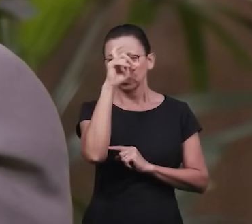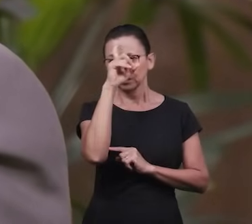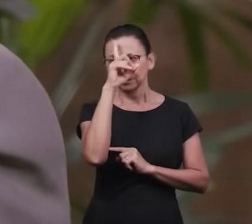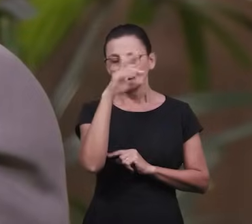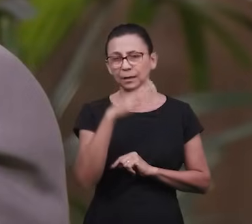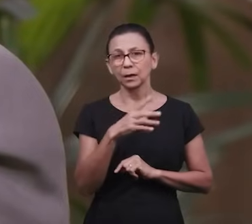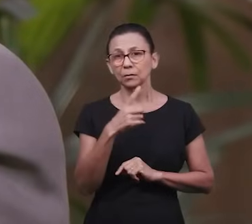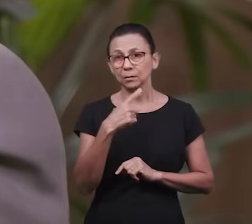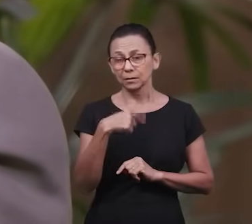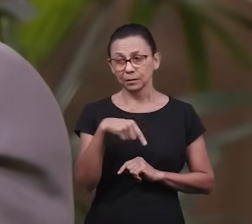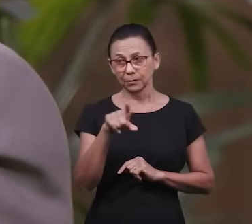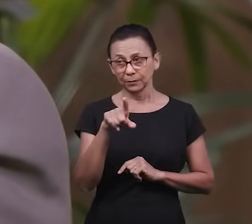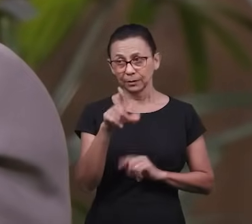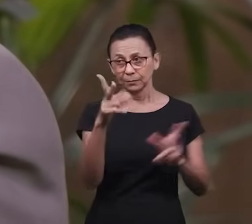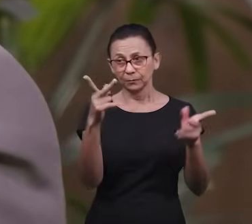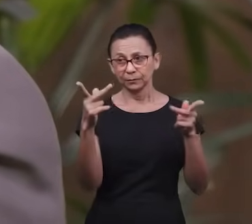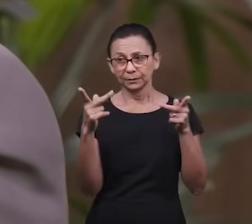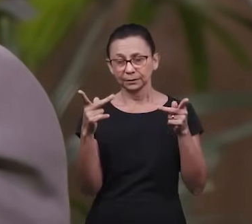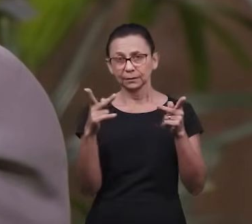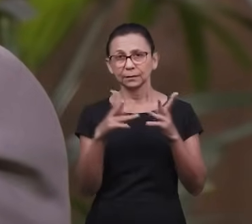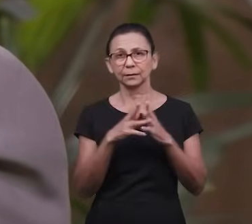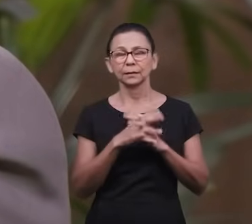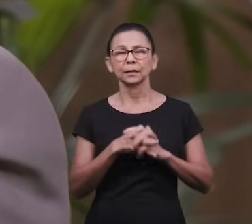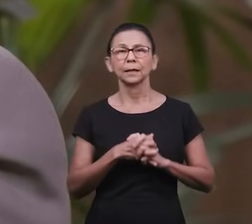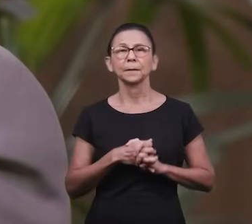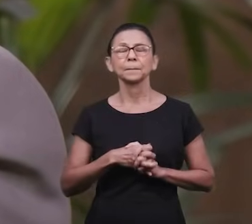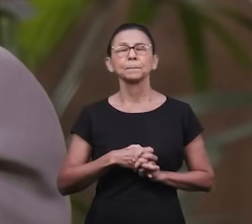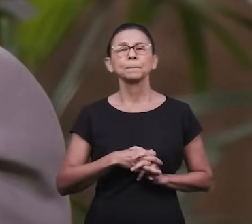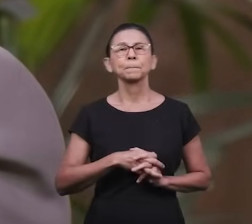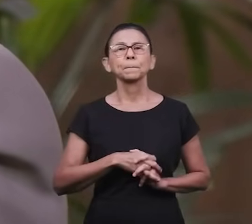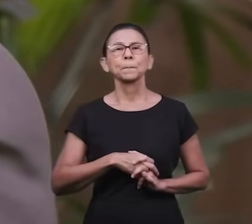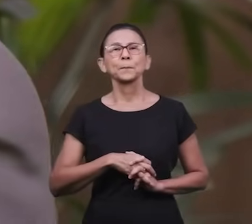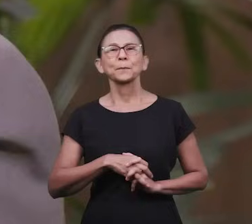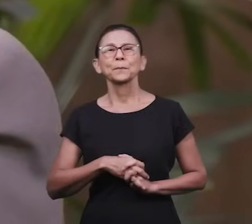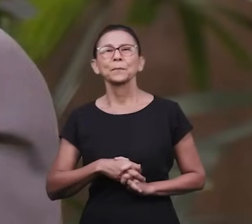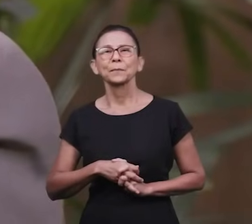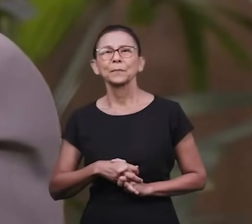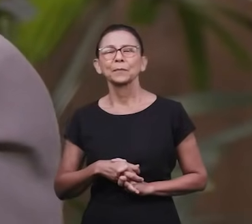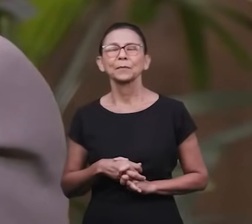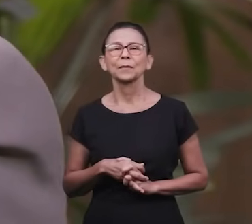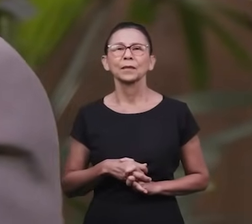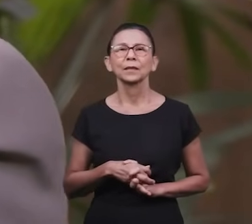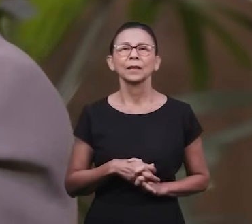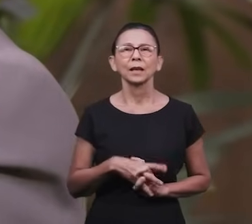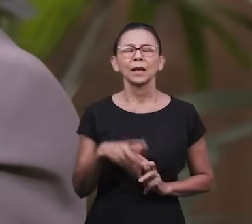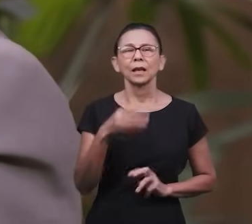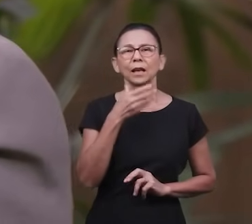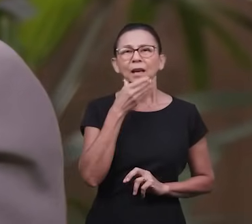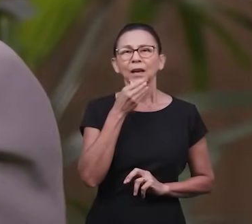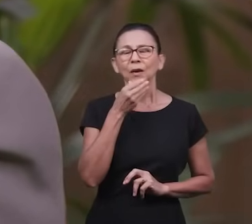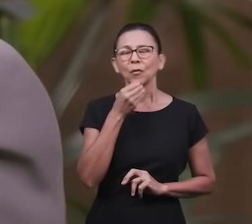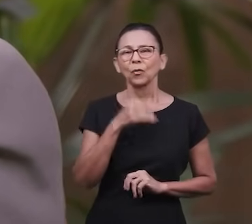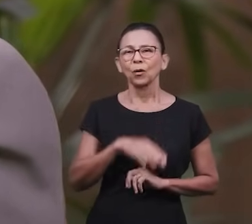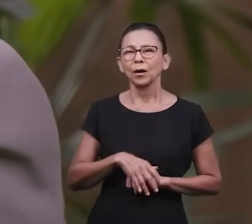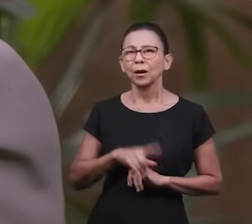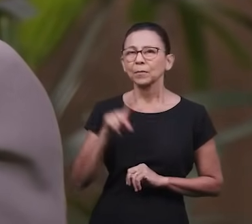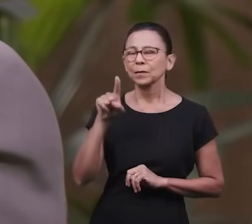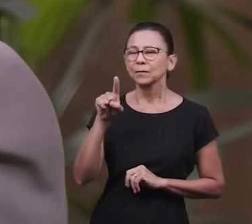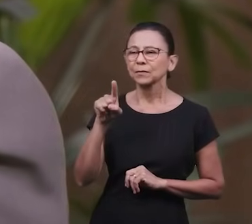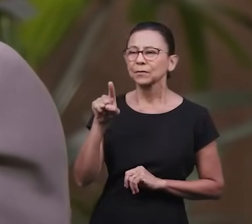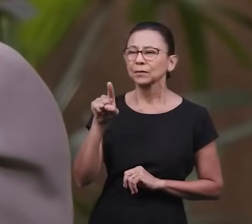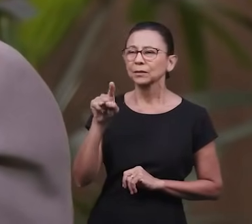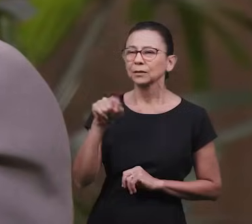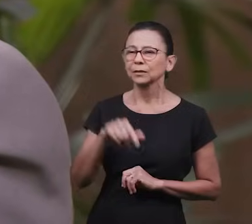30 dias, aí ele estava lá na igreja dele, lá de repente, bateu nas costas dele assim, aí ele olhou para trás, ele quase